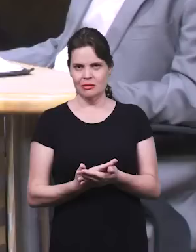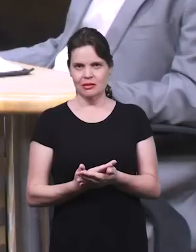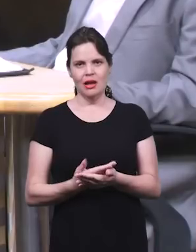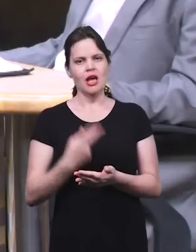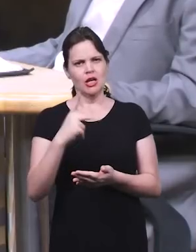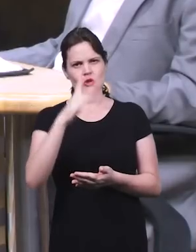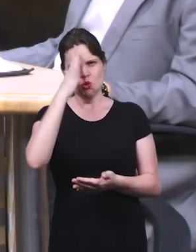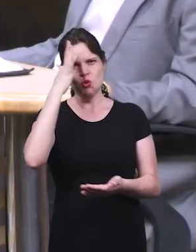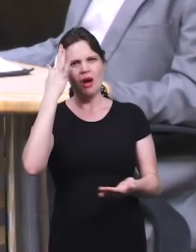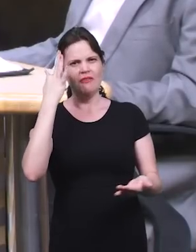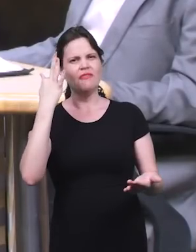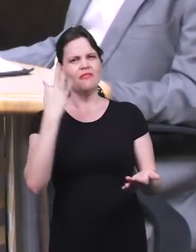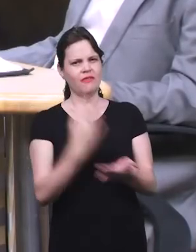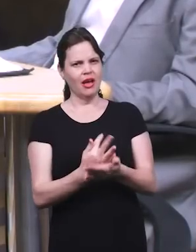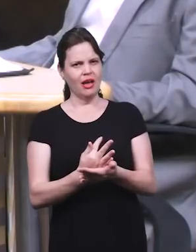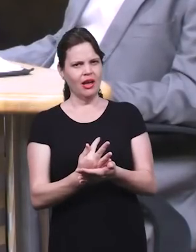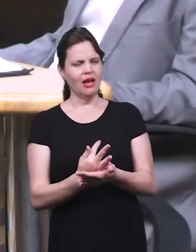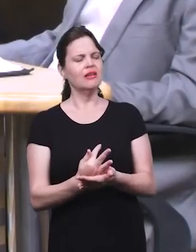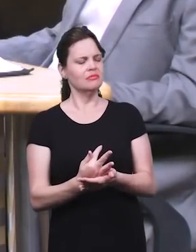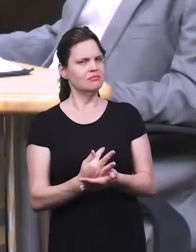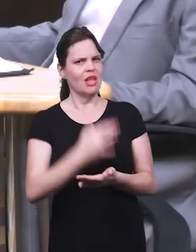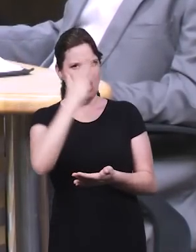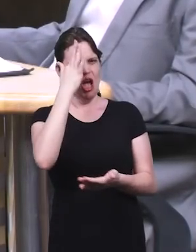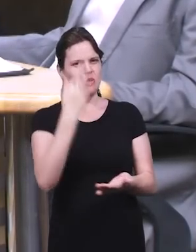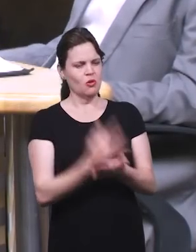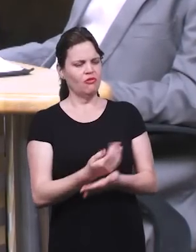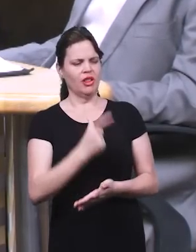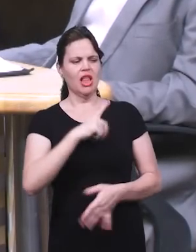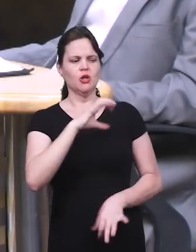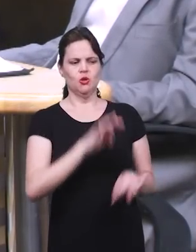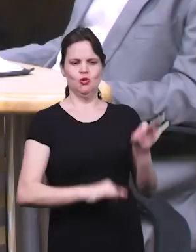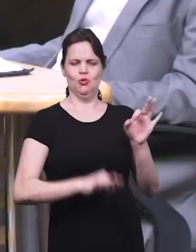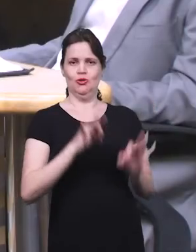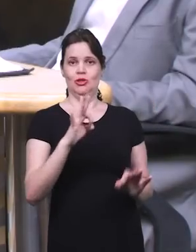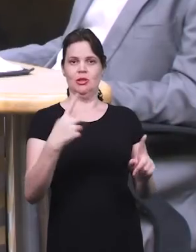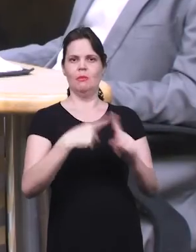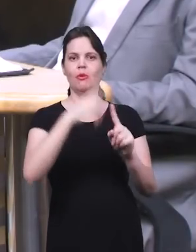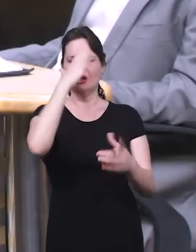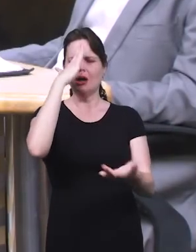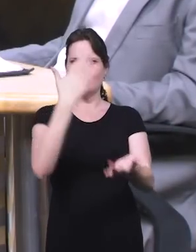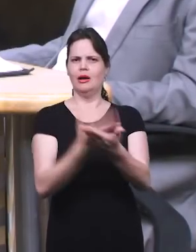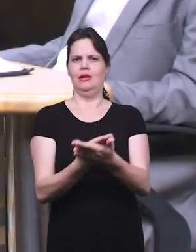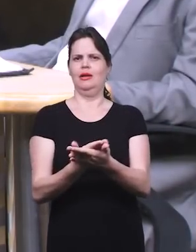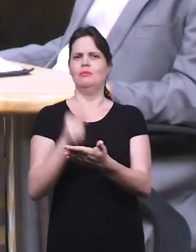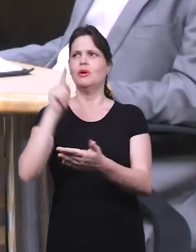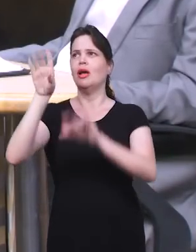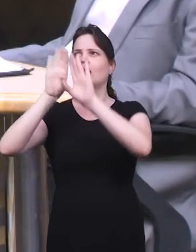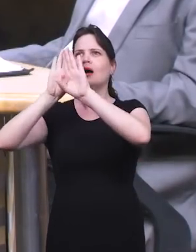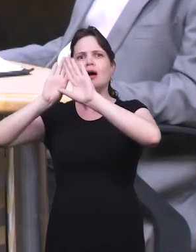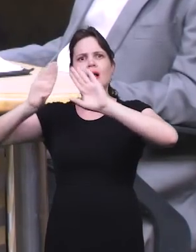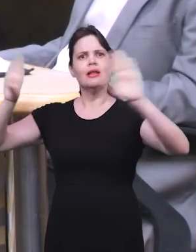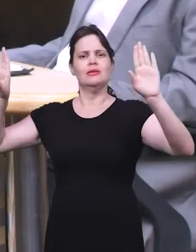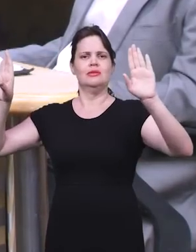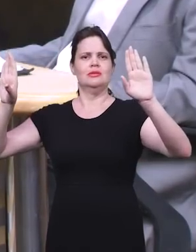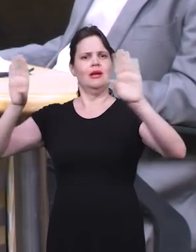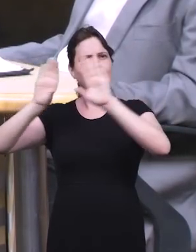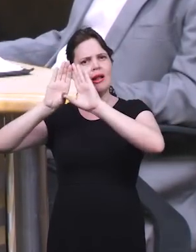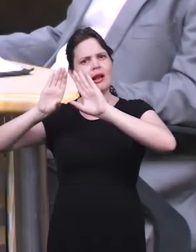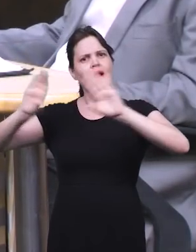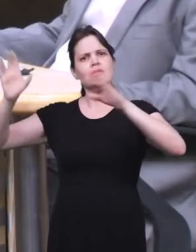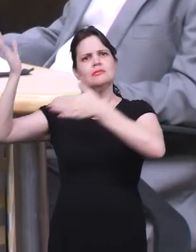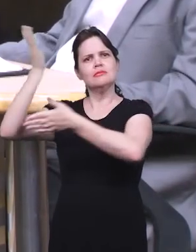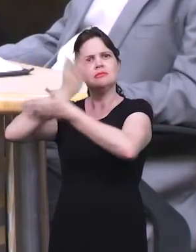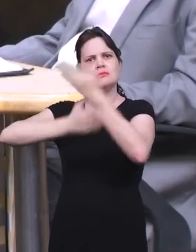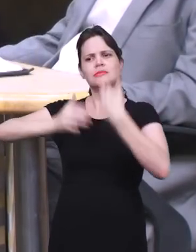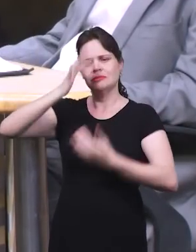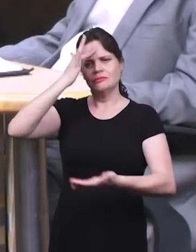como justiça. Né? Então, essa fé salvadora, essa fé que vem de cima, que vem para justificar o homem,